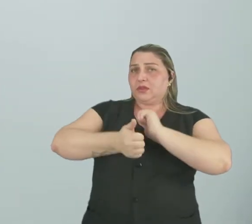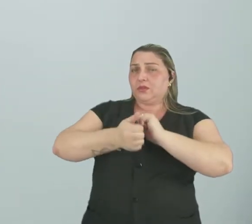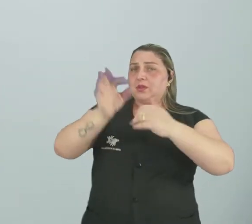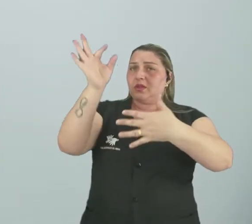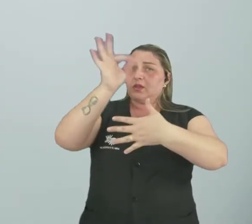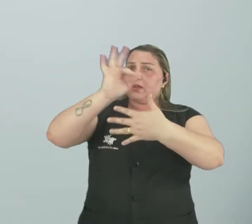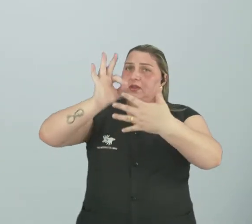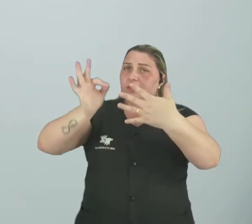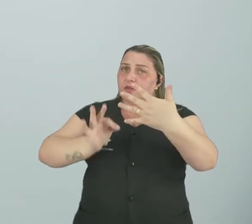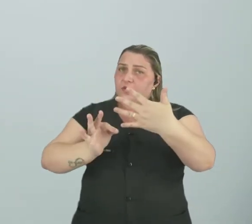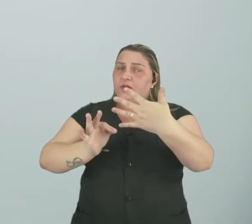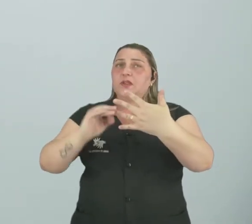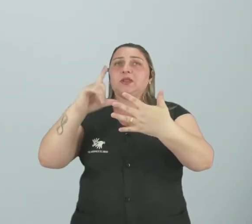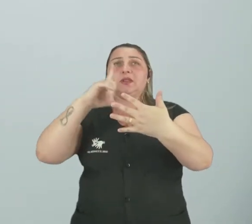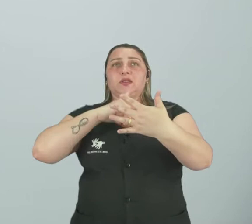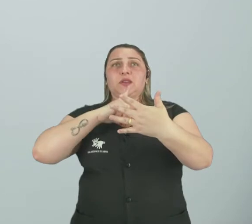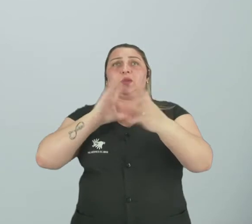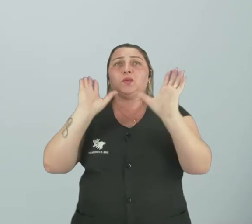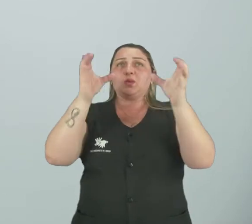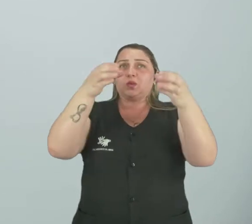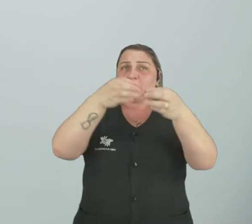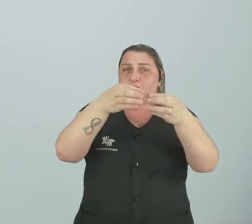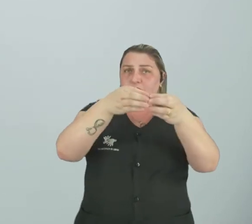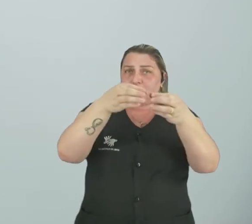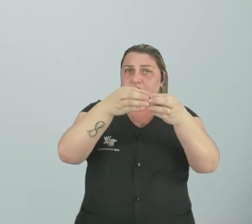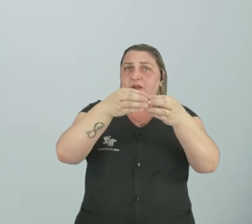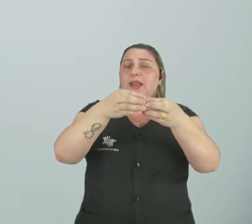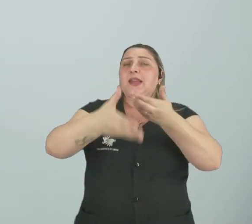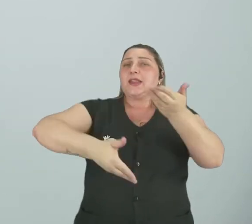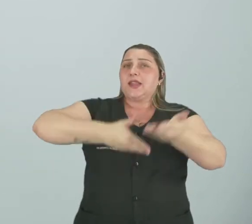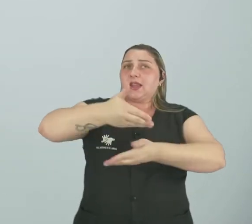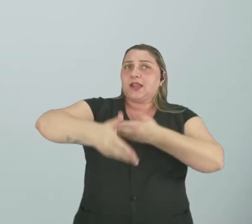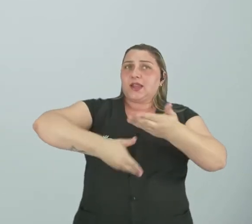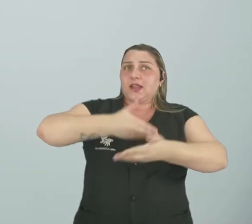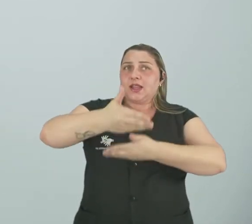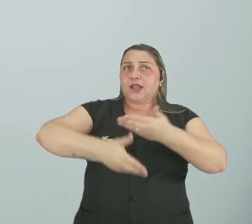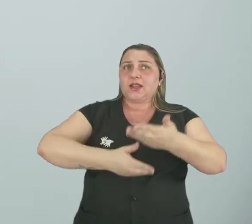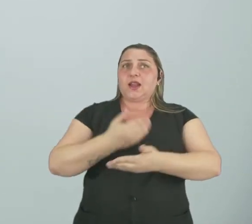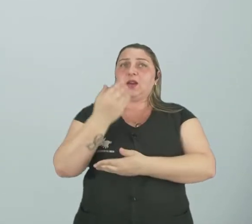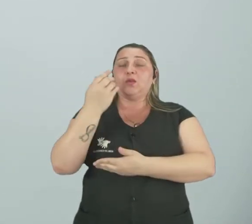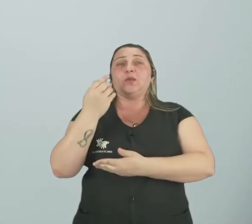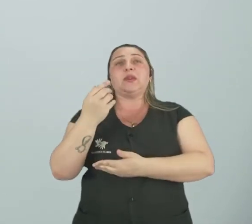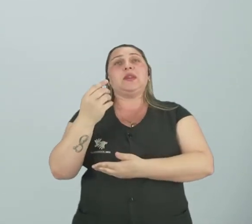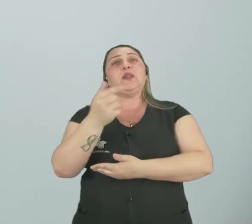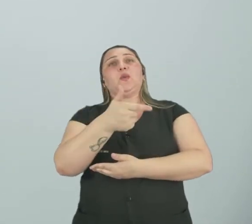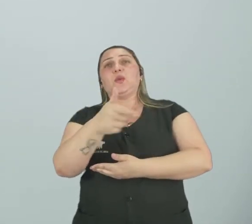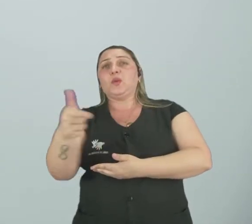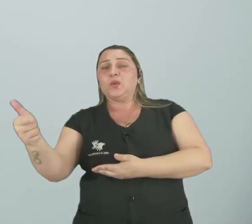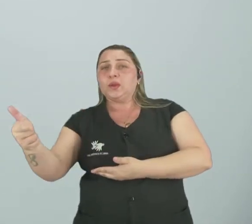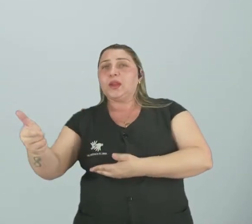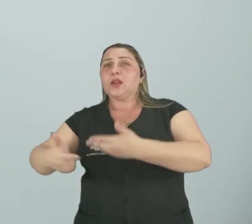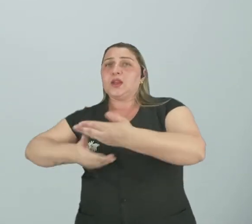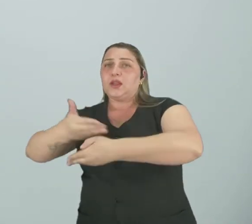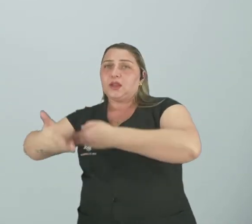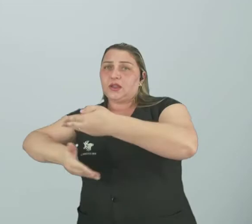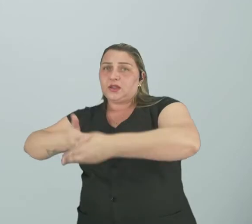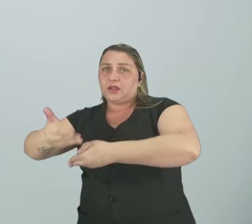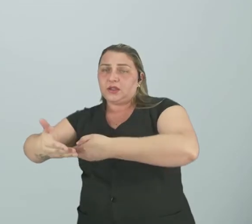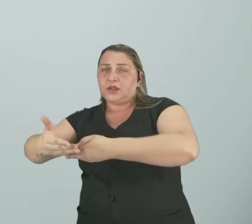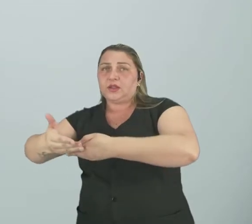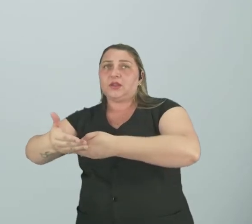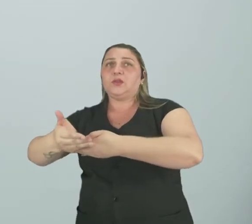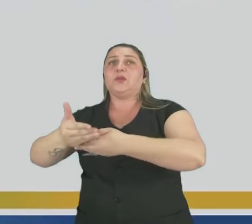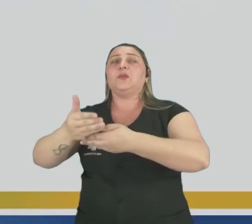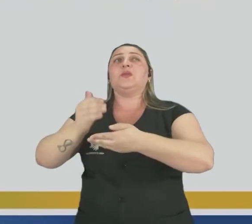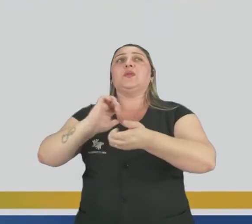As classificações, que tem os coletivos, que tem a interação com o oponente, e o sem interação com o oponente, né?